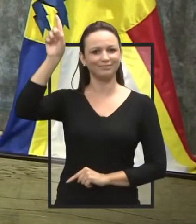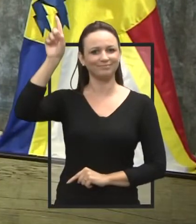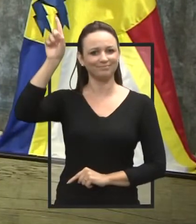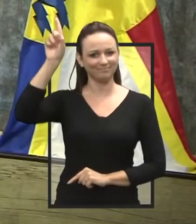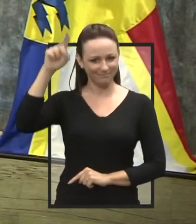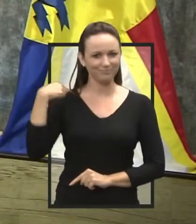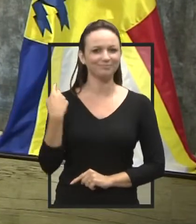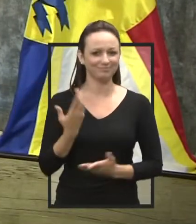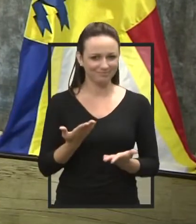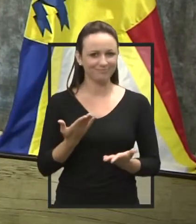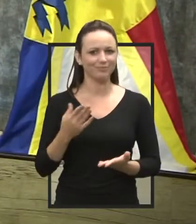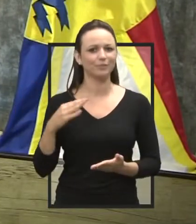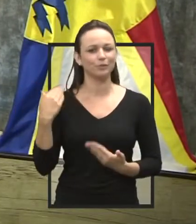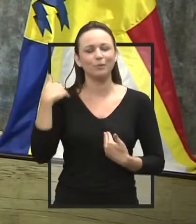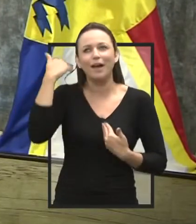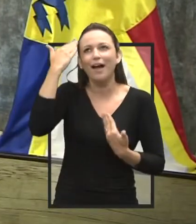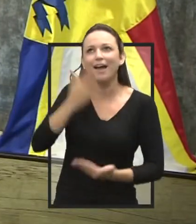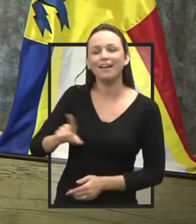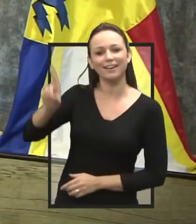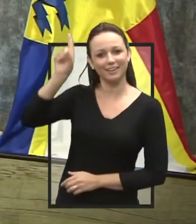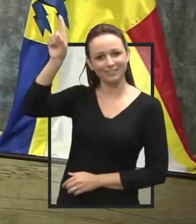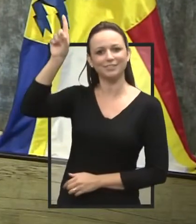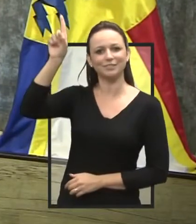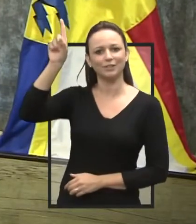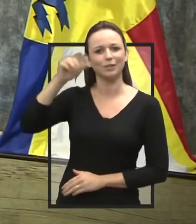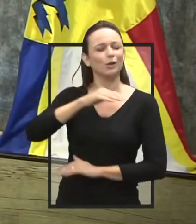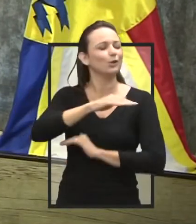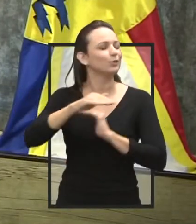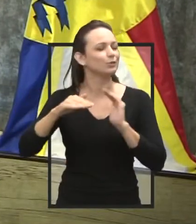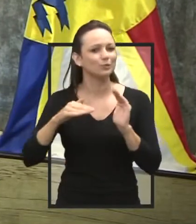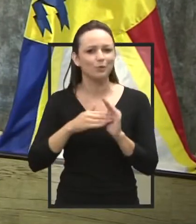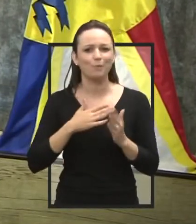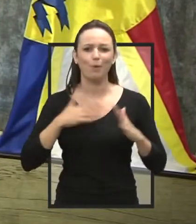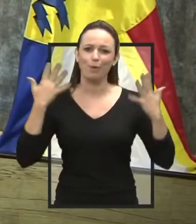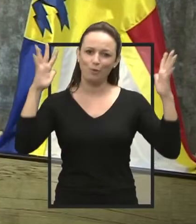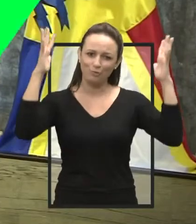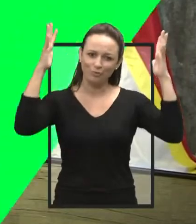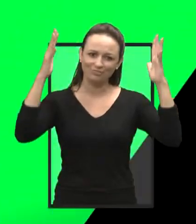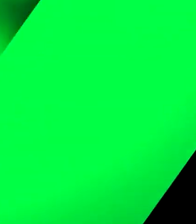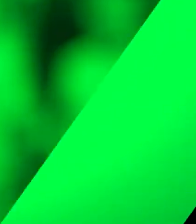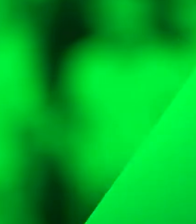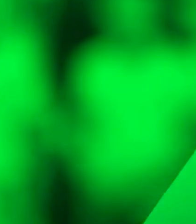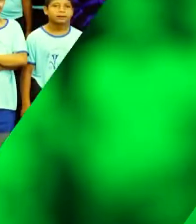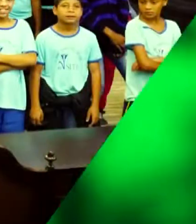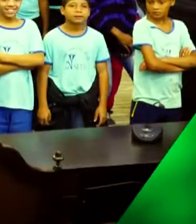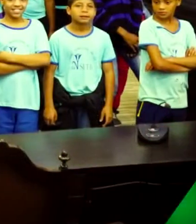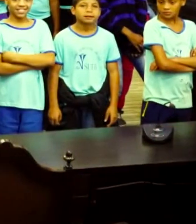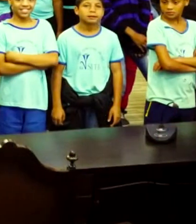A Ele toda a minha gratidão e todo o meu louvor.